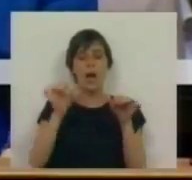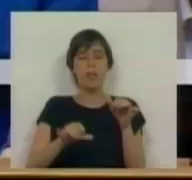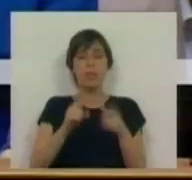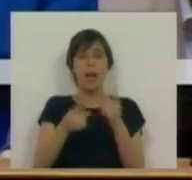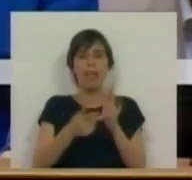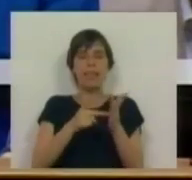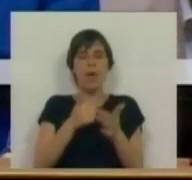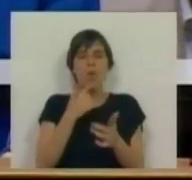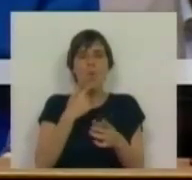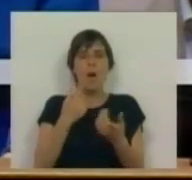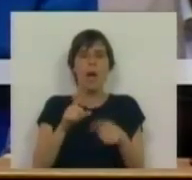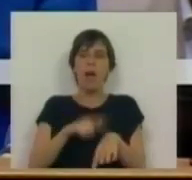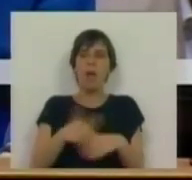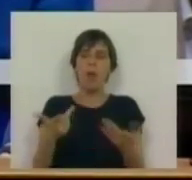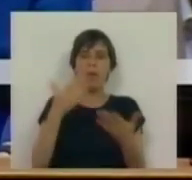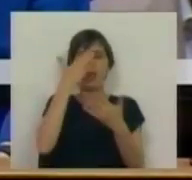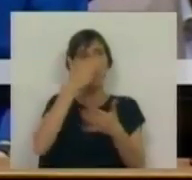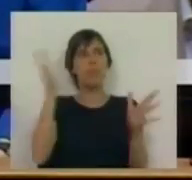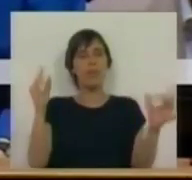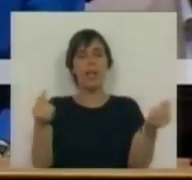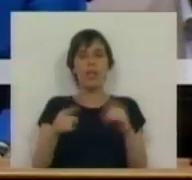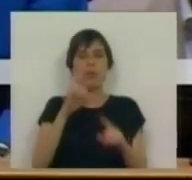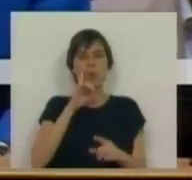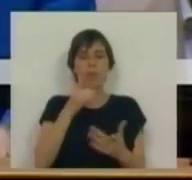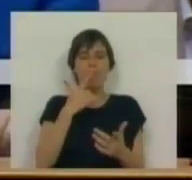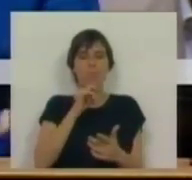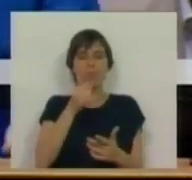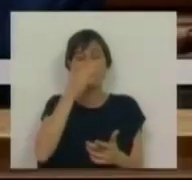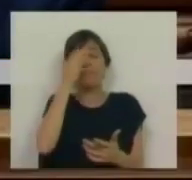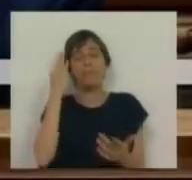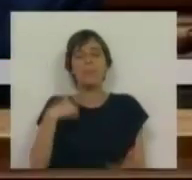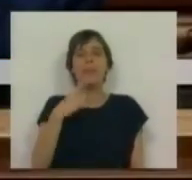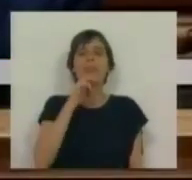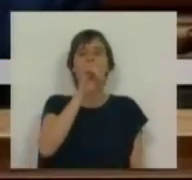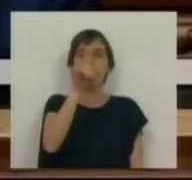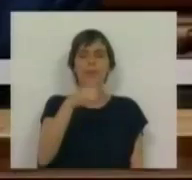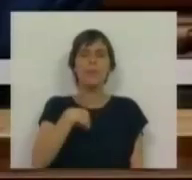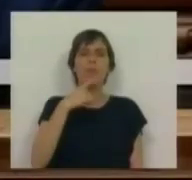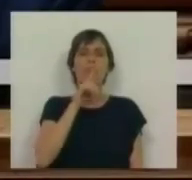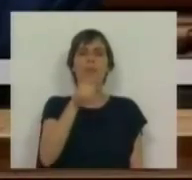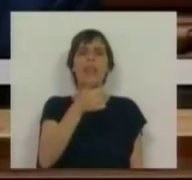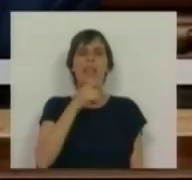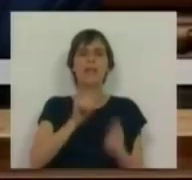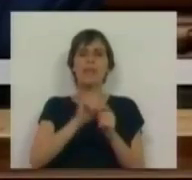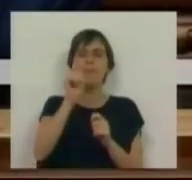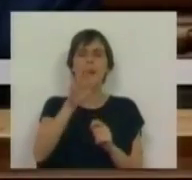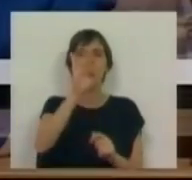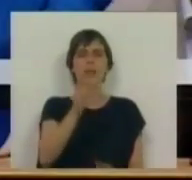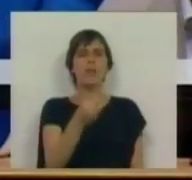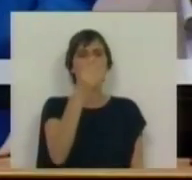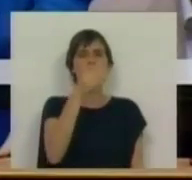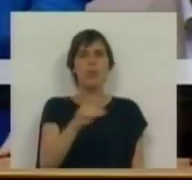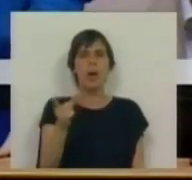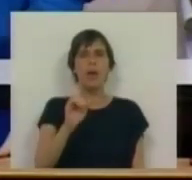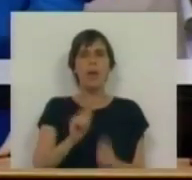é técnico demais para podermos discutir a democracia. Sobre a minha pergunta, eu perguntava-lhe porque é que decidiu pagar os swaps e não